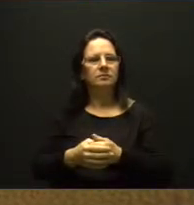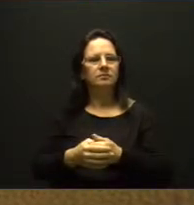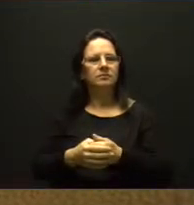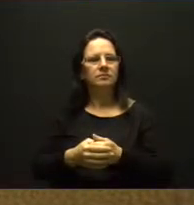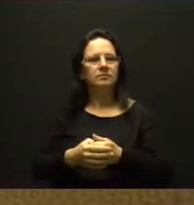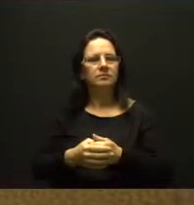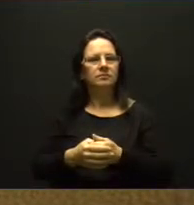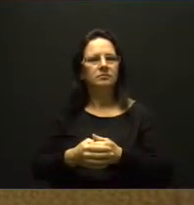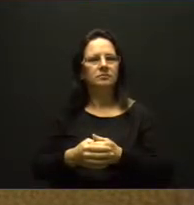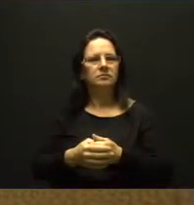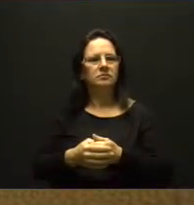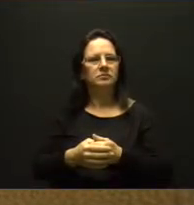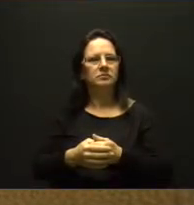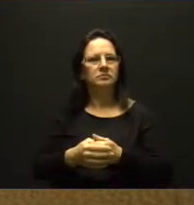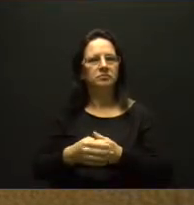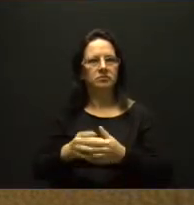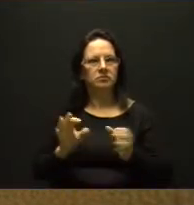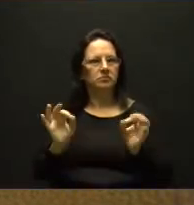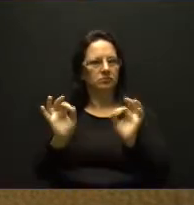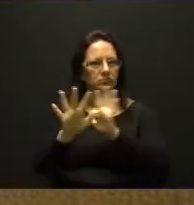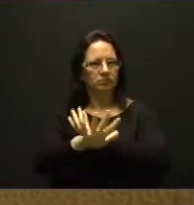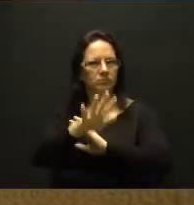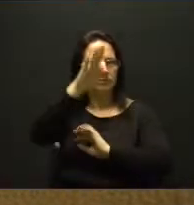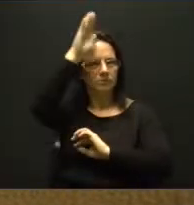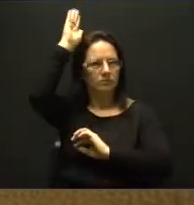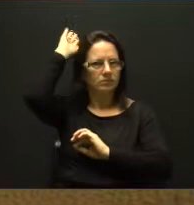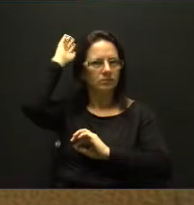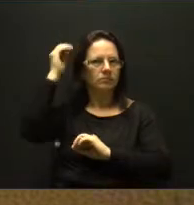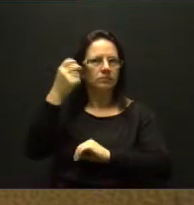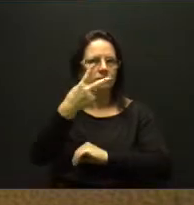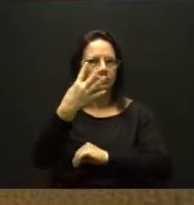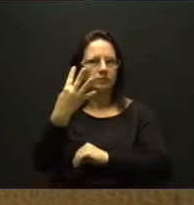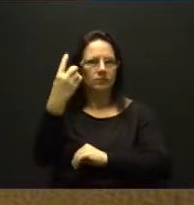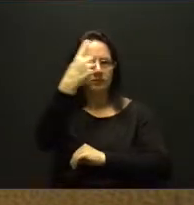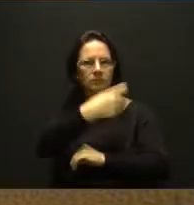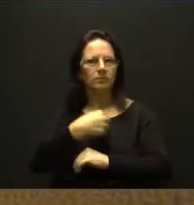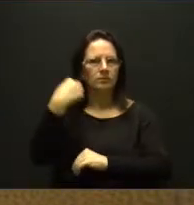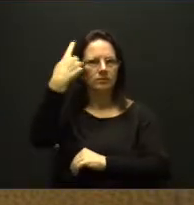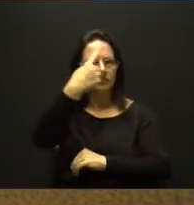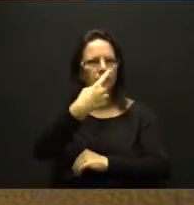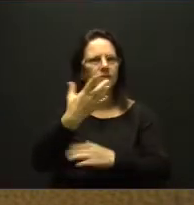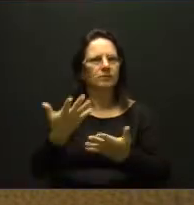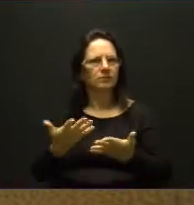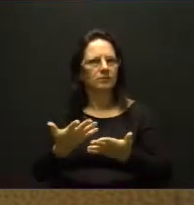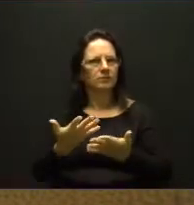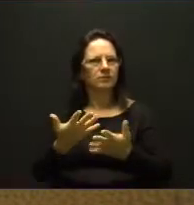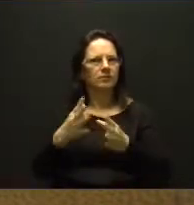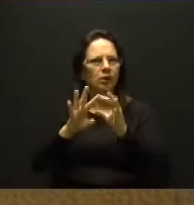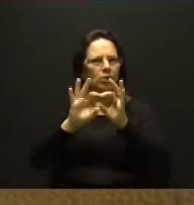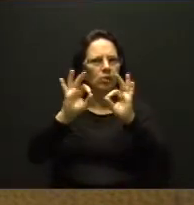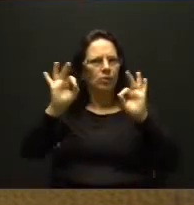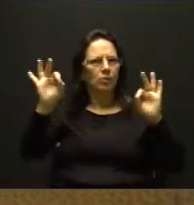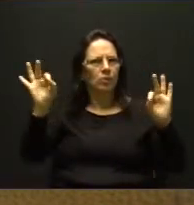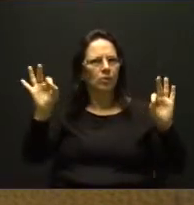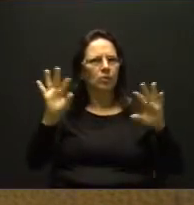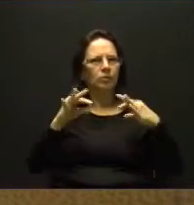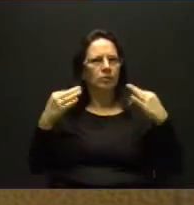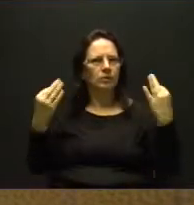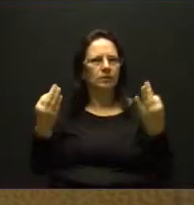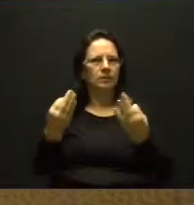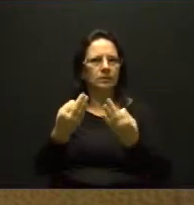do corpo de bombeiro eles ficam 24 horas aquartelado longe da família então